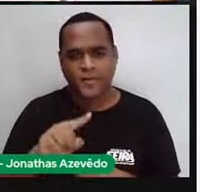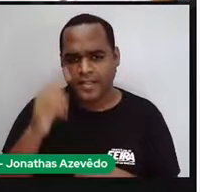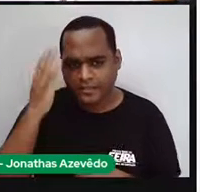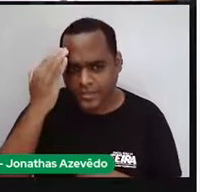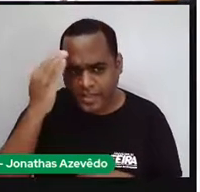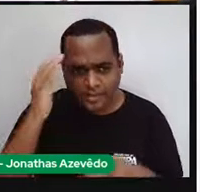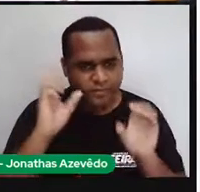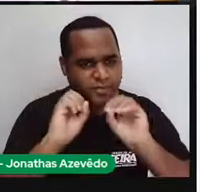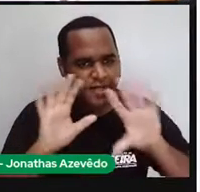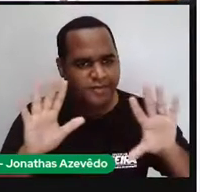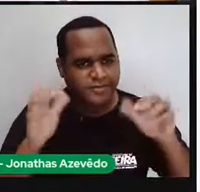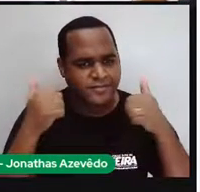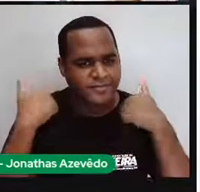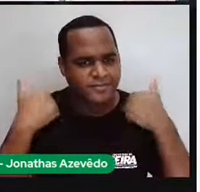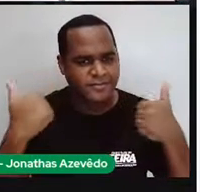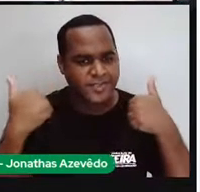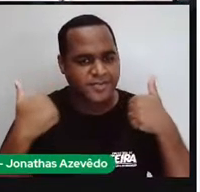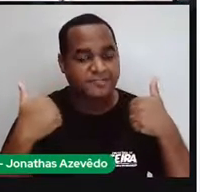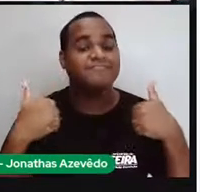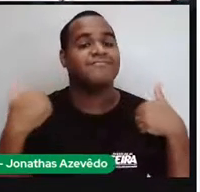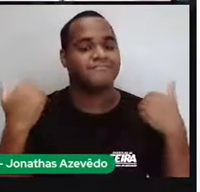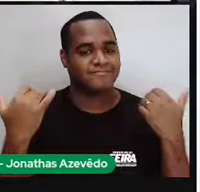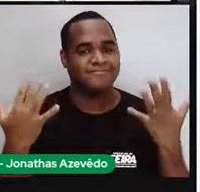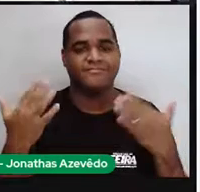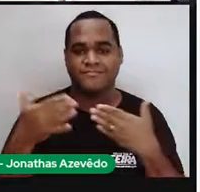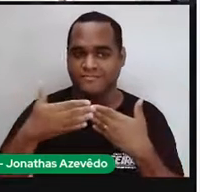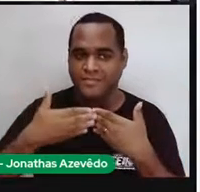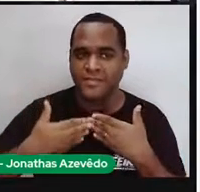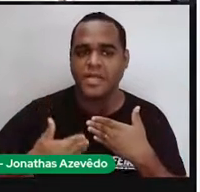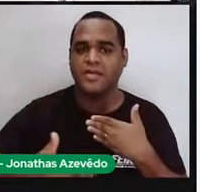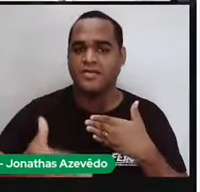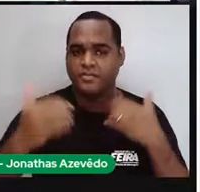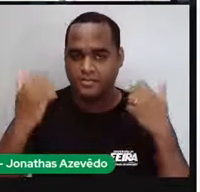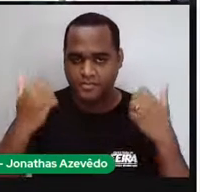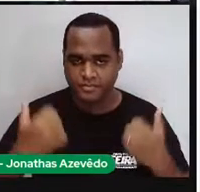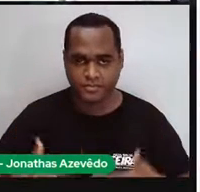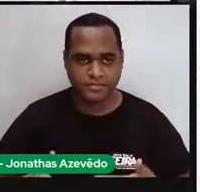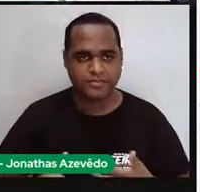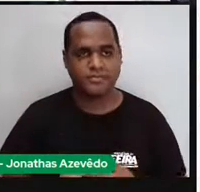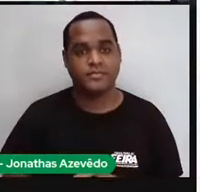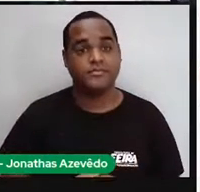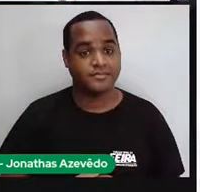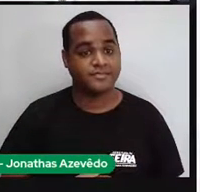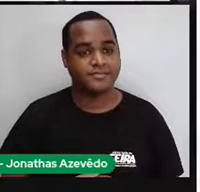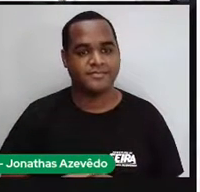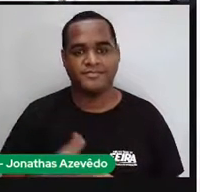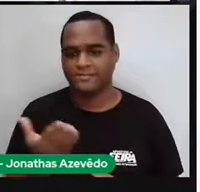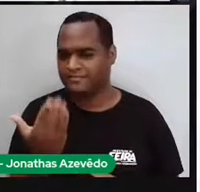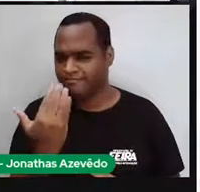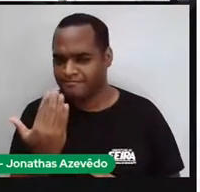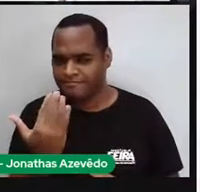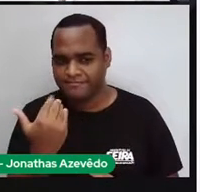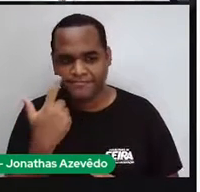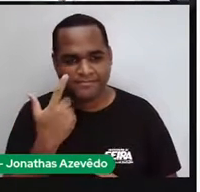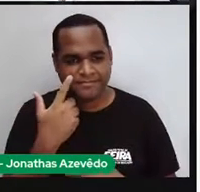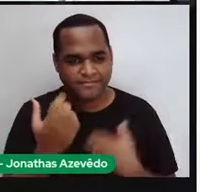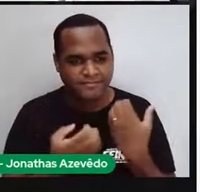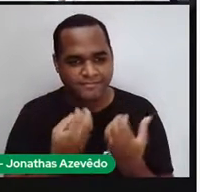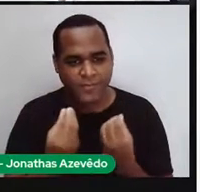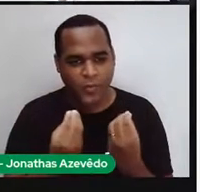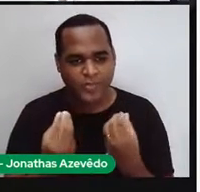essa mensagem bom vamos avançando tu vem para cá agora olha